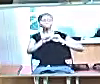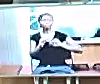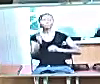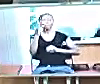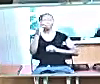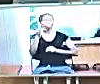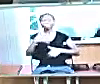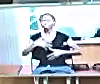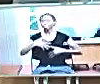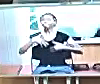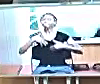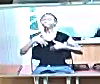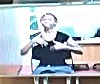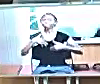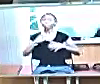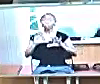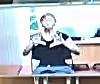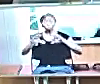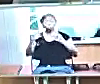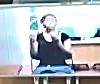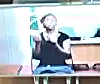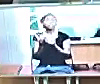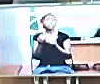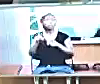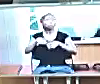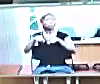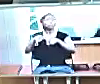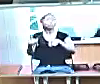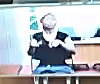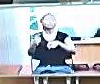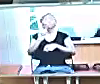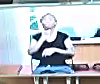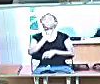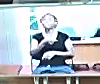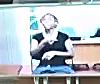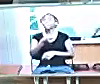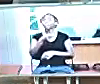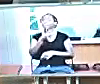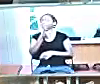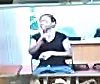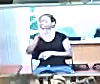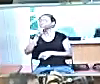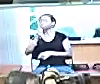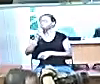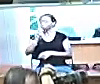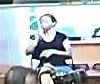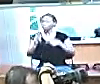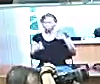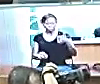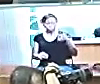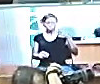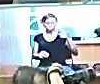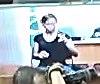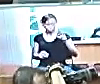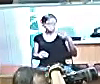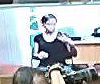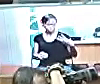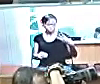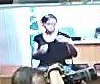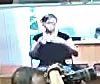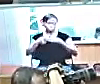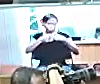comunidades rurais atendidas hoje 1075 dos 853 municípios que existe no estado de minas